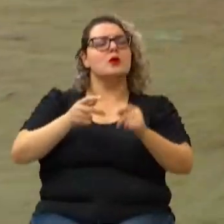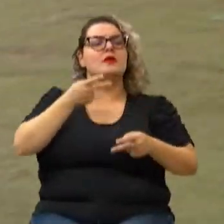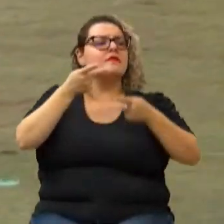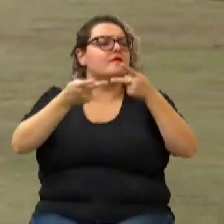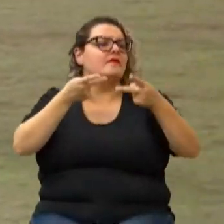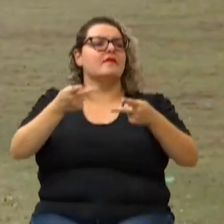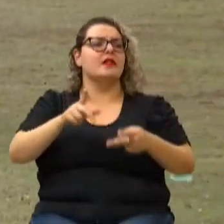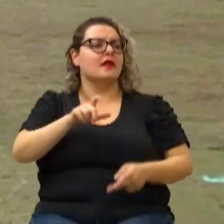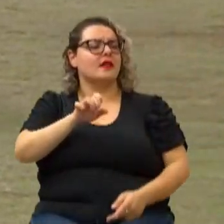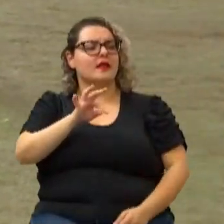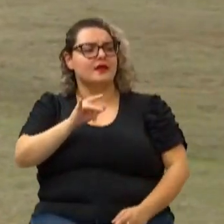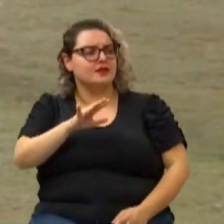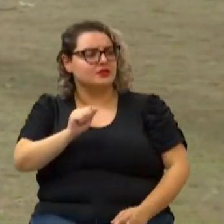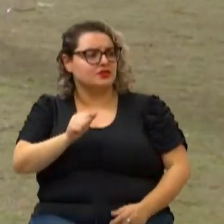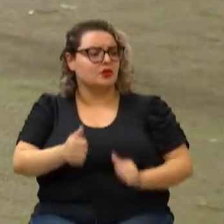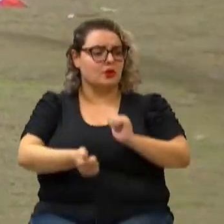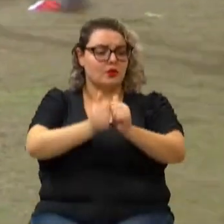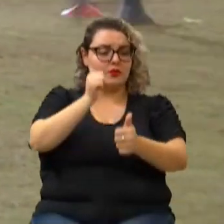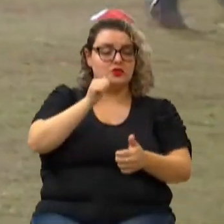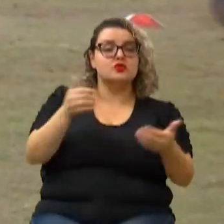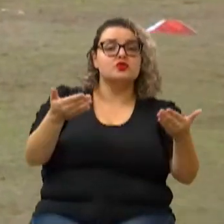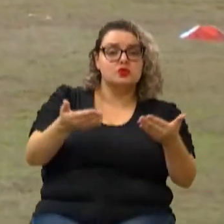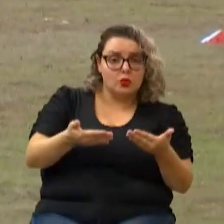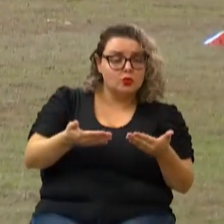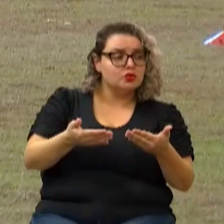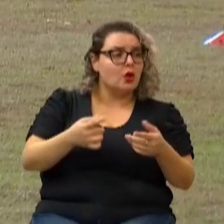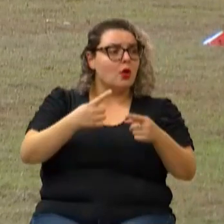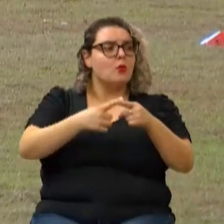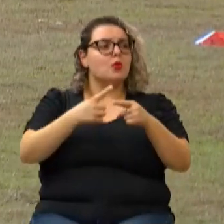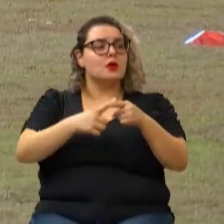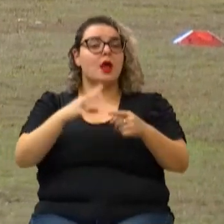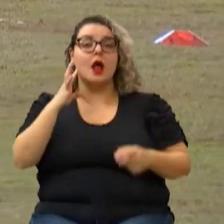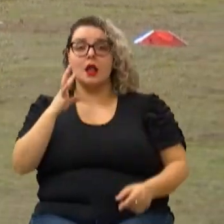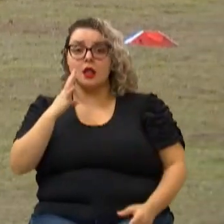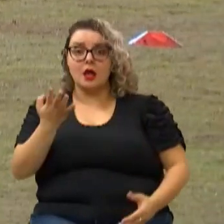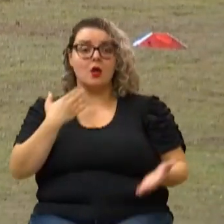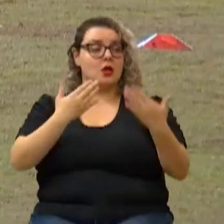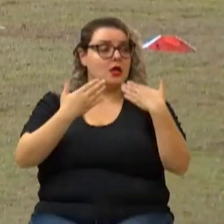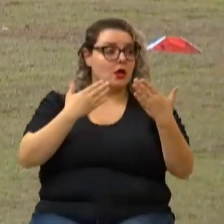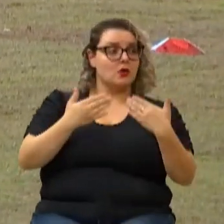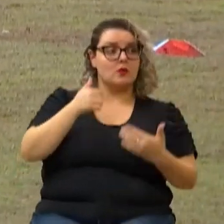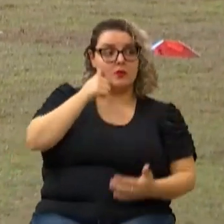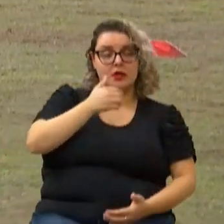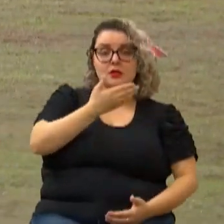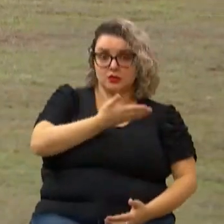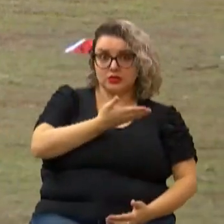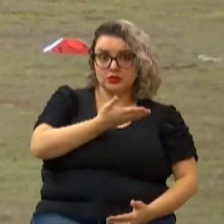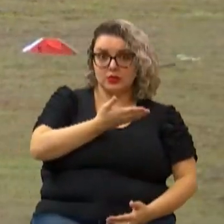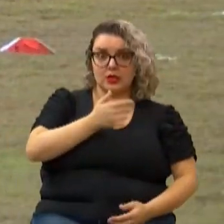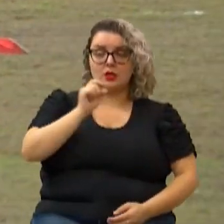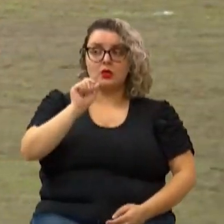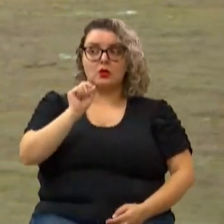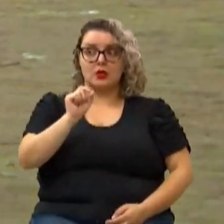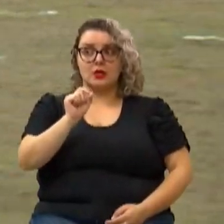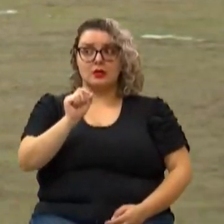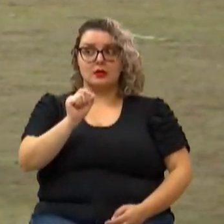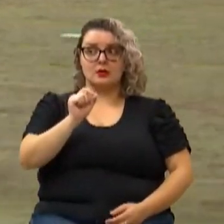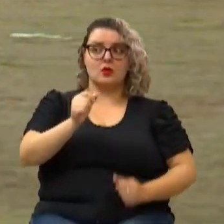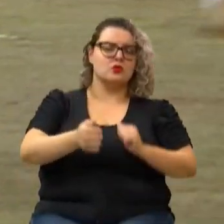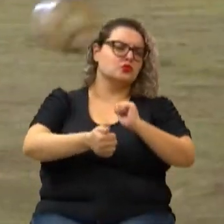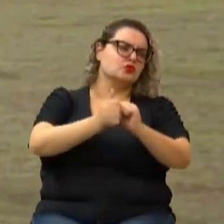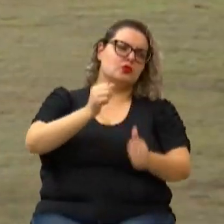o que você pode falar, Letícia, sobre o futebol feminino de hoje? Porque é muito legal essa conversa com ela,